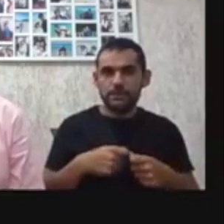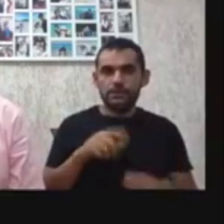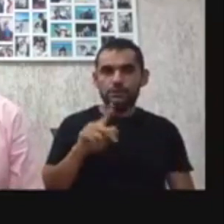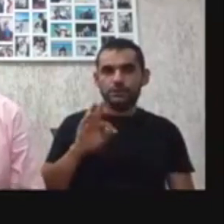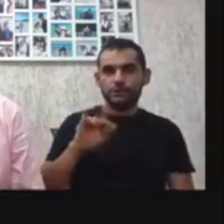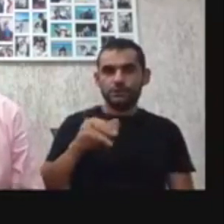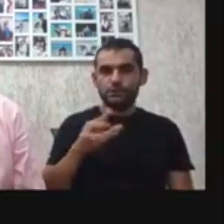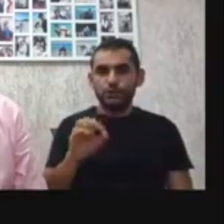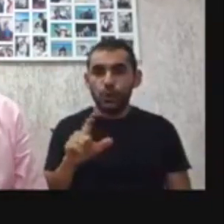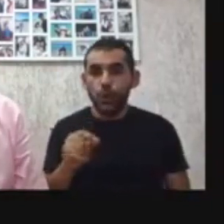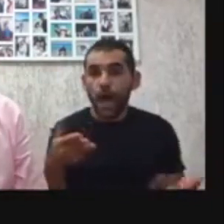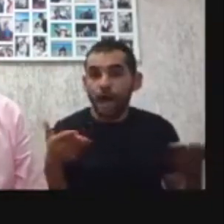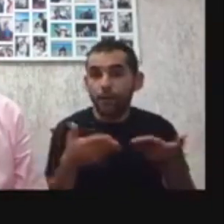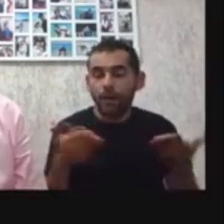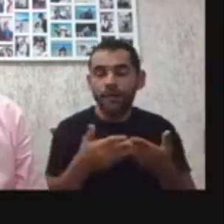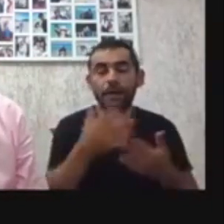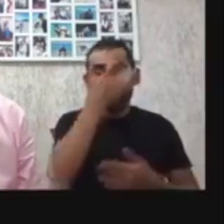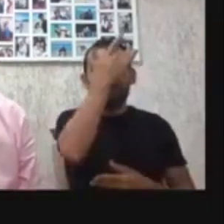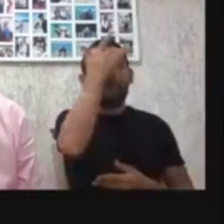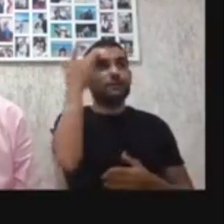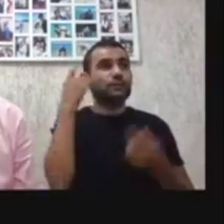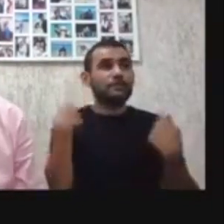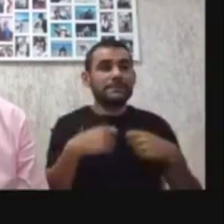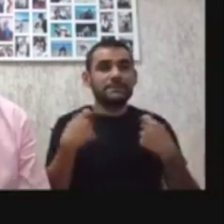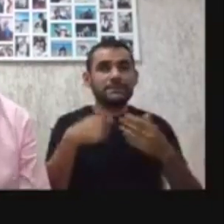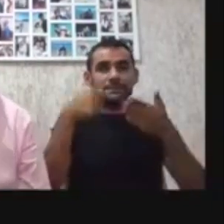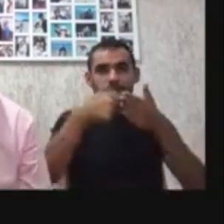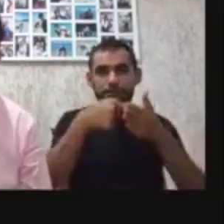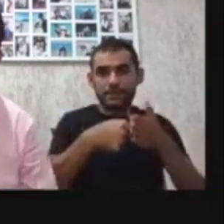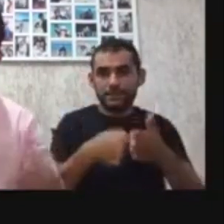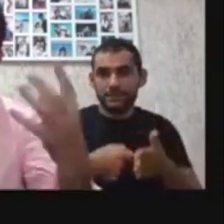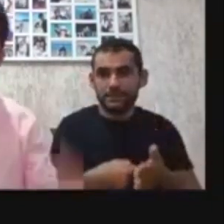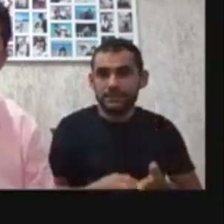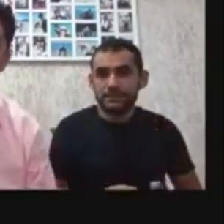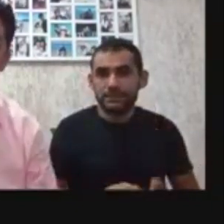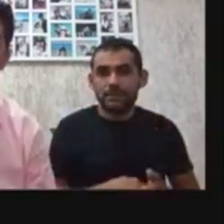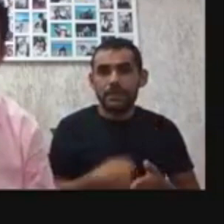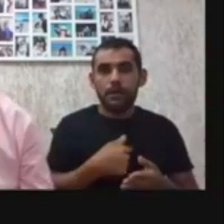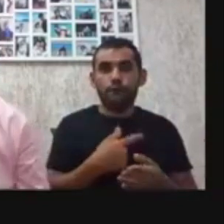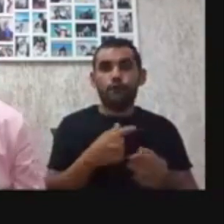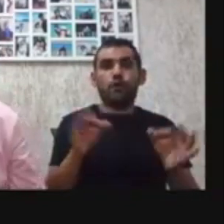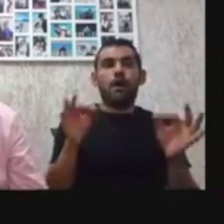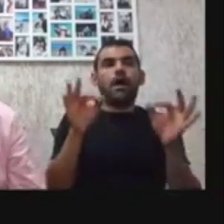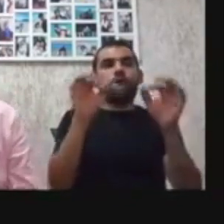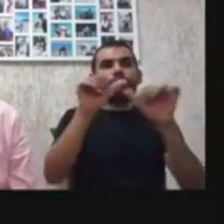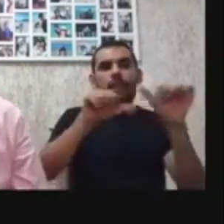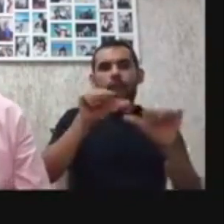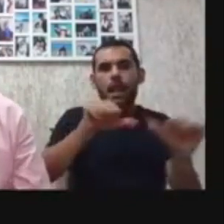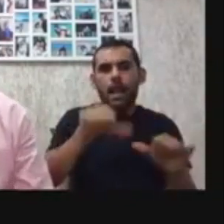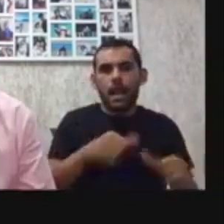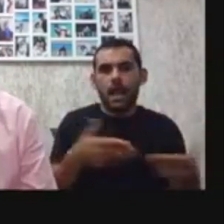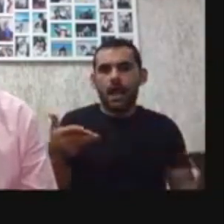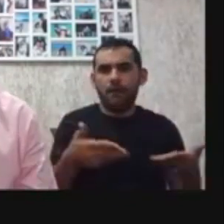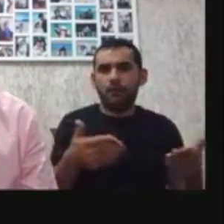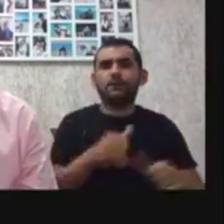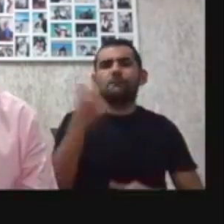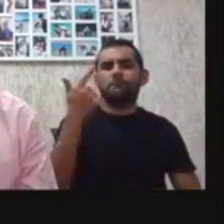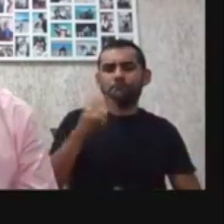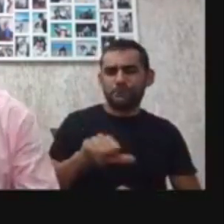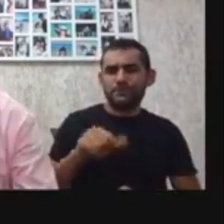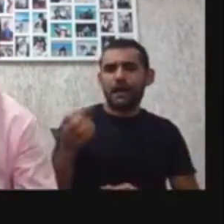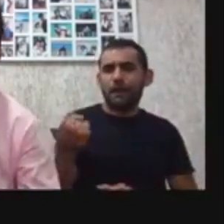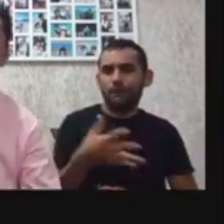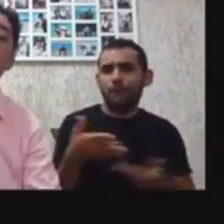dessa? Se eu estou cheio de gente precisando de exame nessa cidade, eu vou desmanchar o que está pronto e botar tijolinho na 31 de